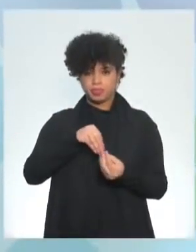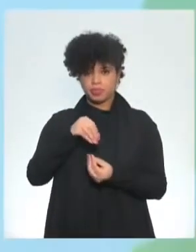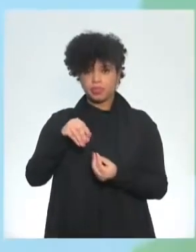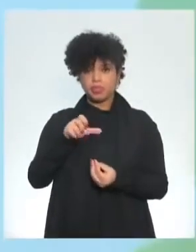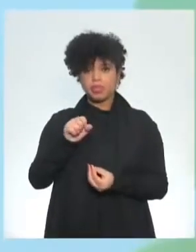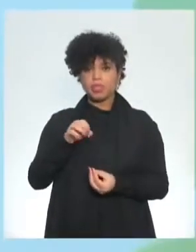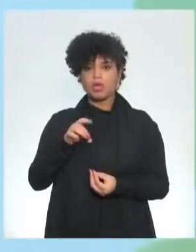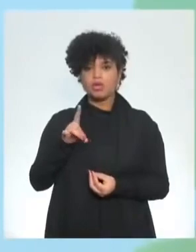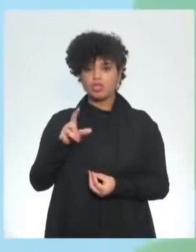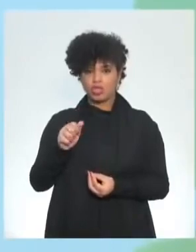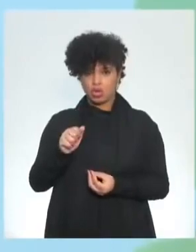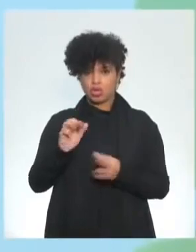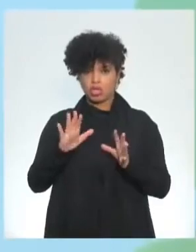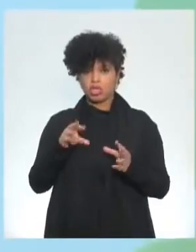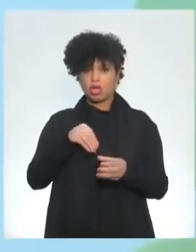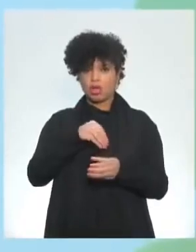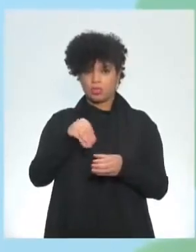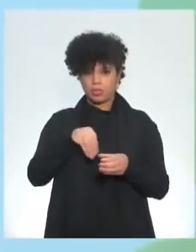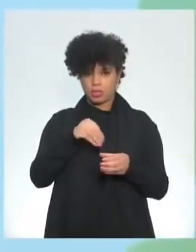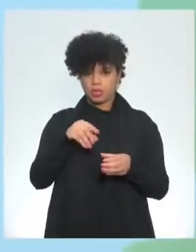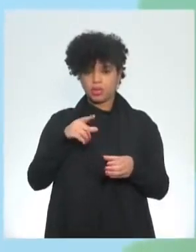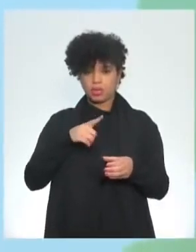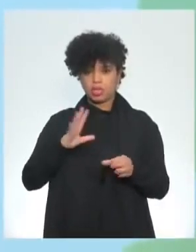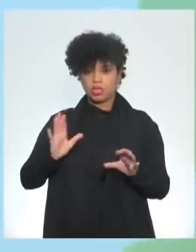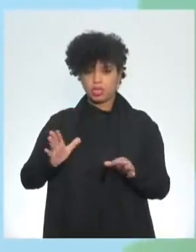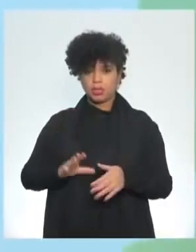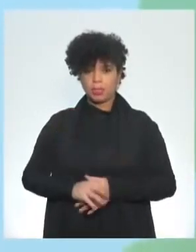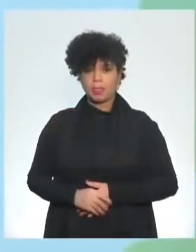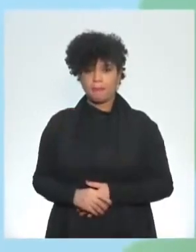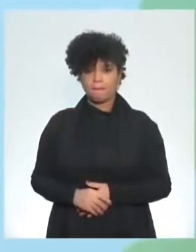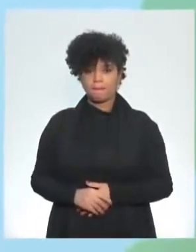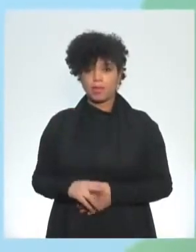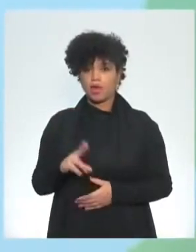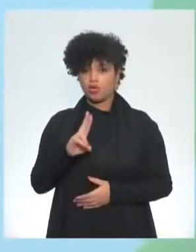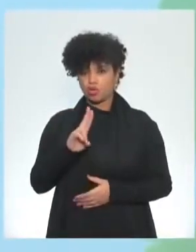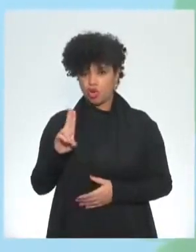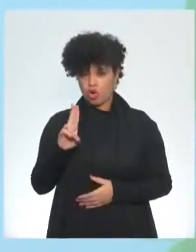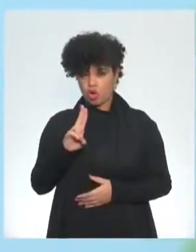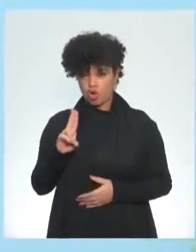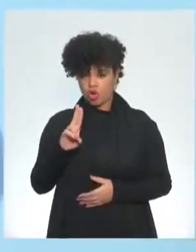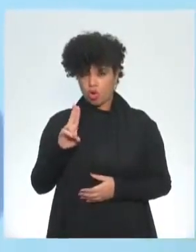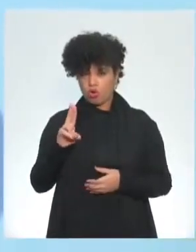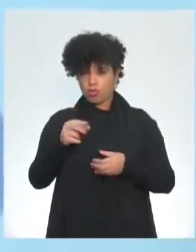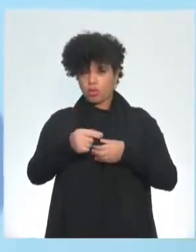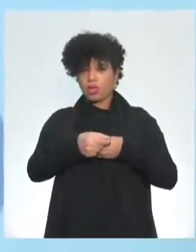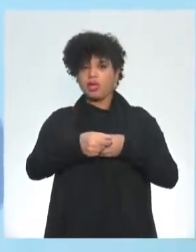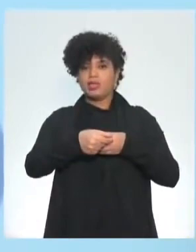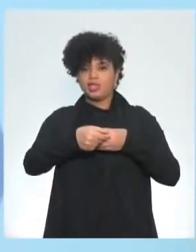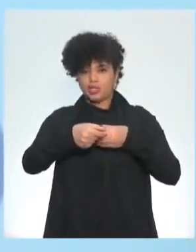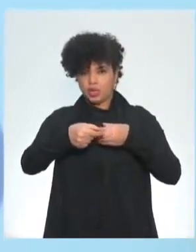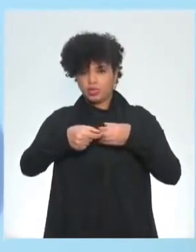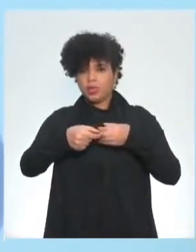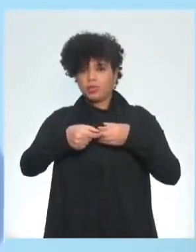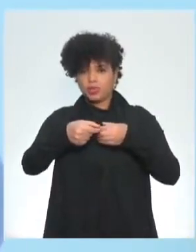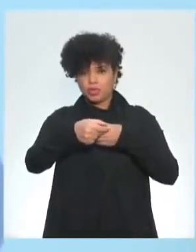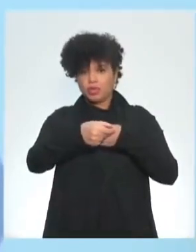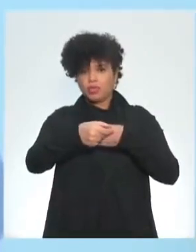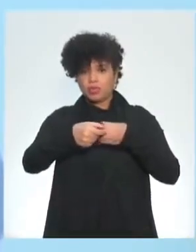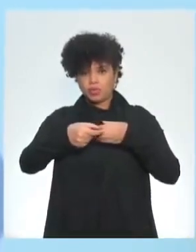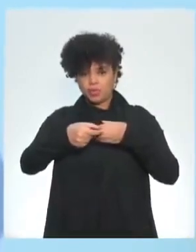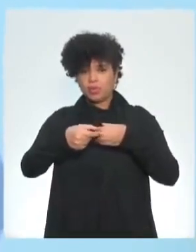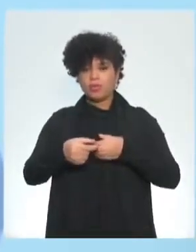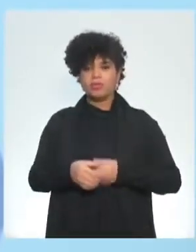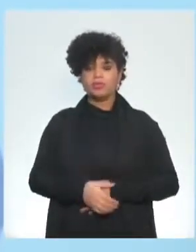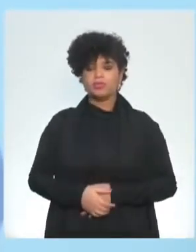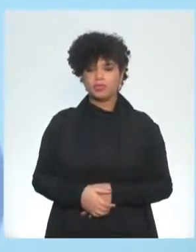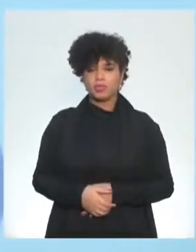trouxe ela preparada, já está aqui, ó, já tenho aqui titulada certinha, com título certinho.